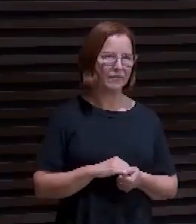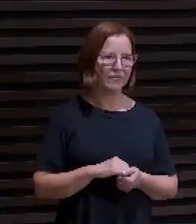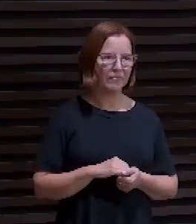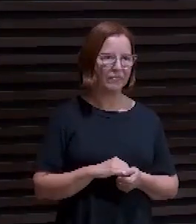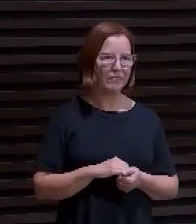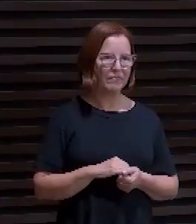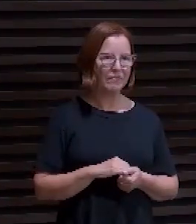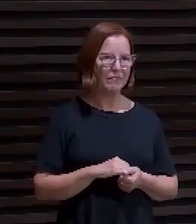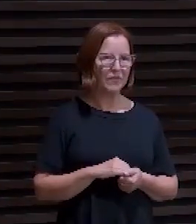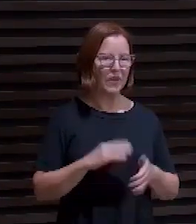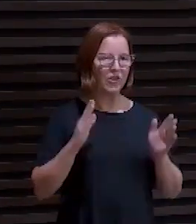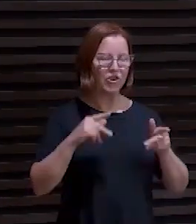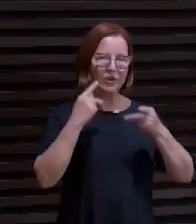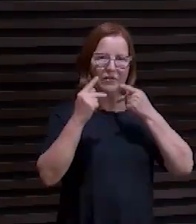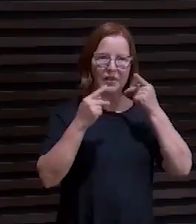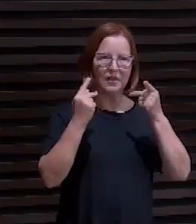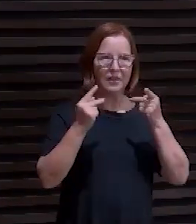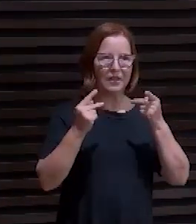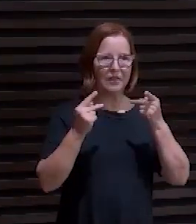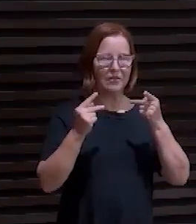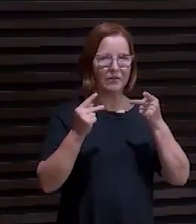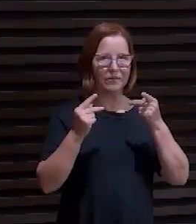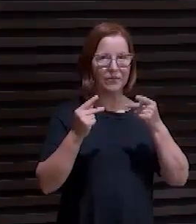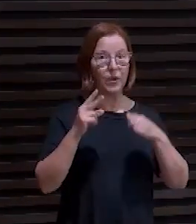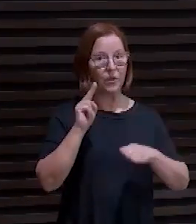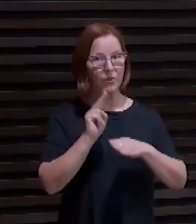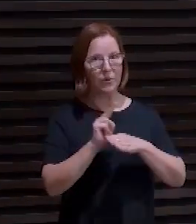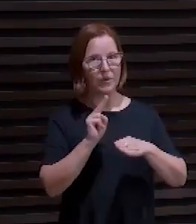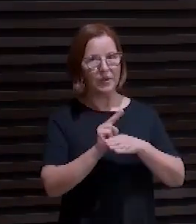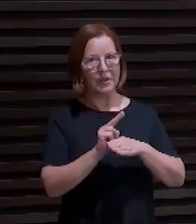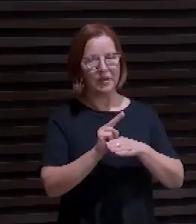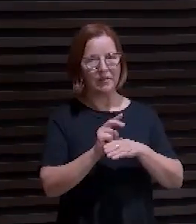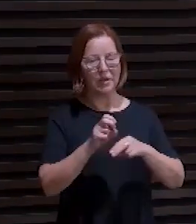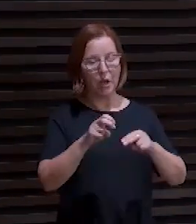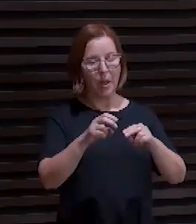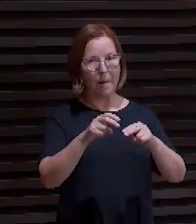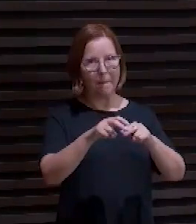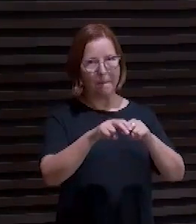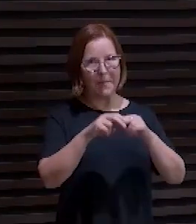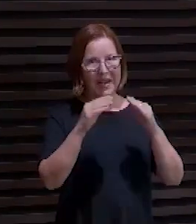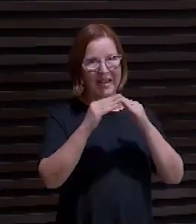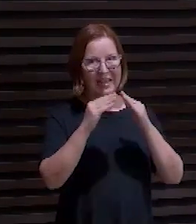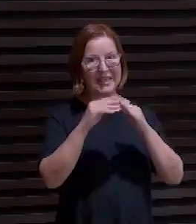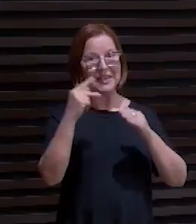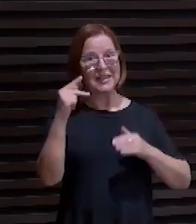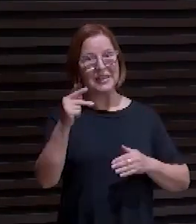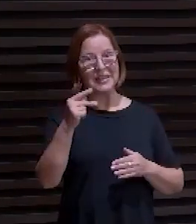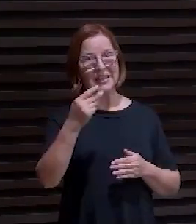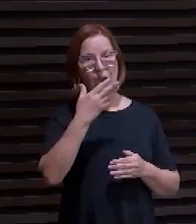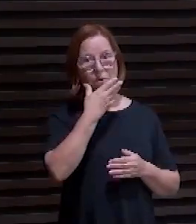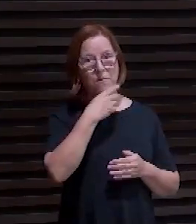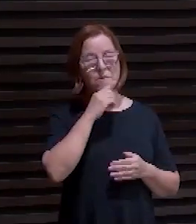Foi dito que o zelo pela casa do seu pai o consumia.